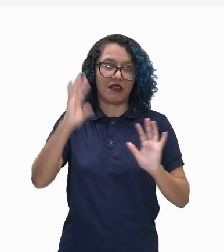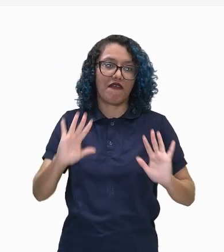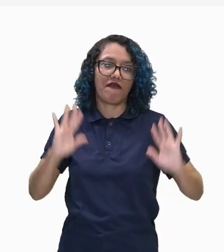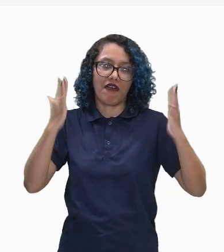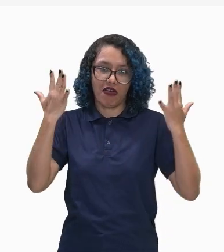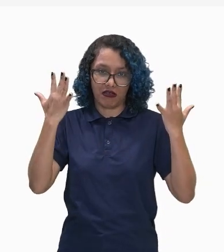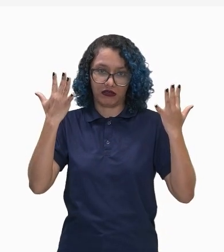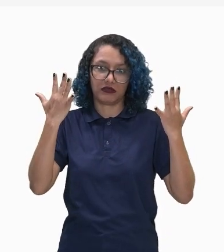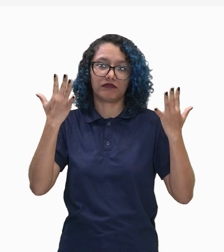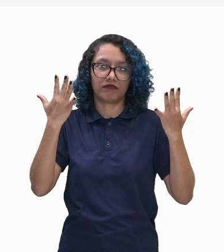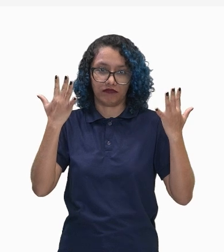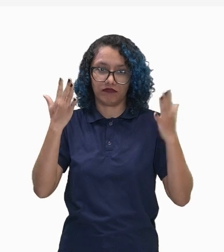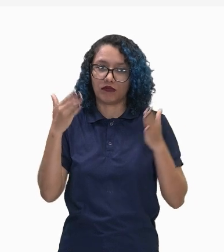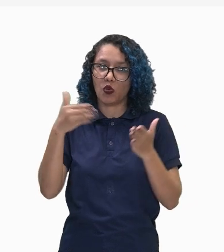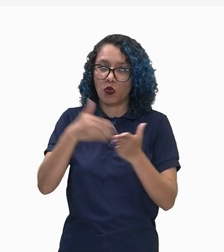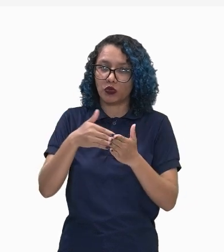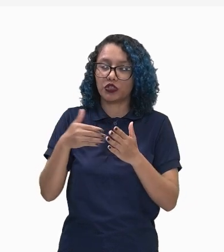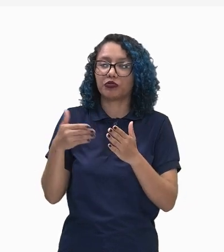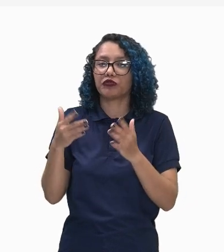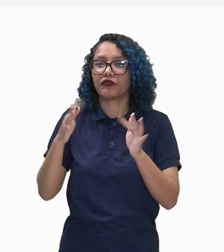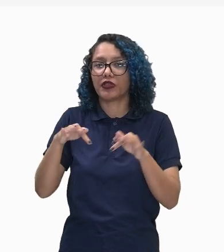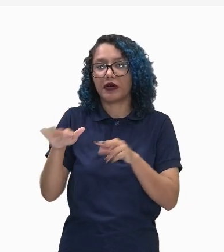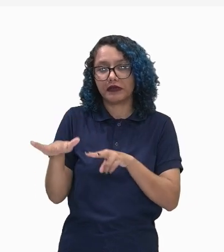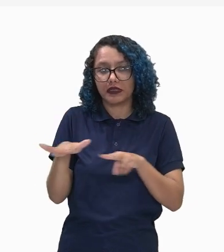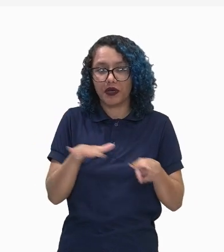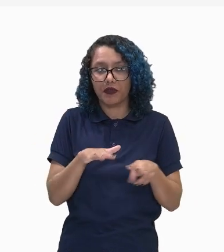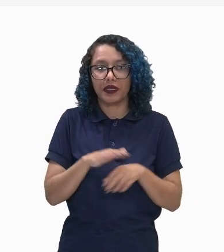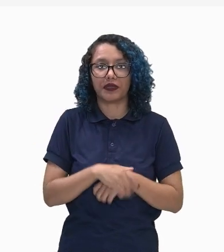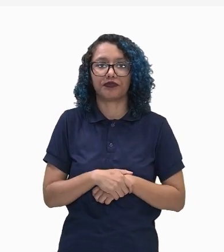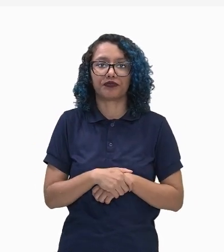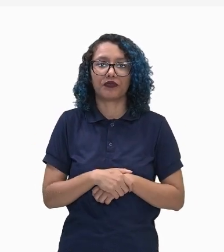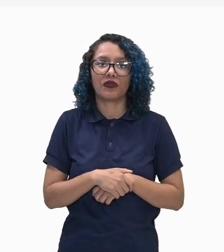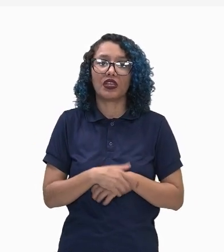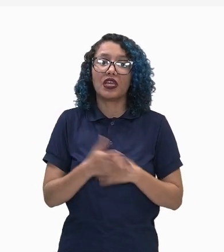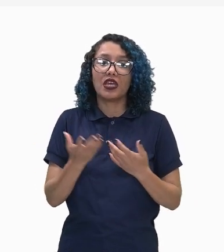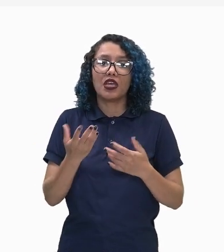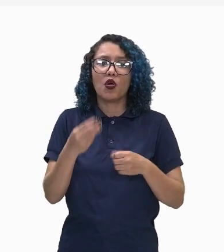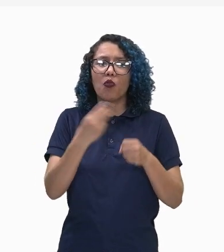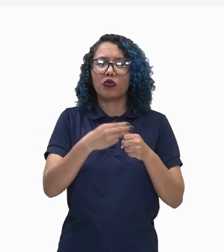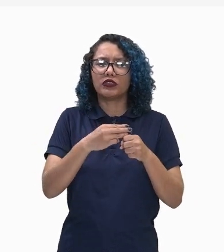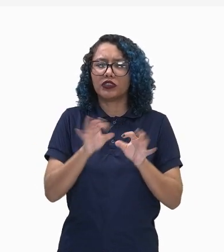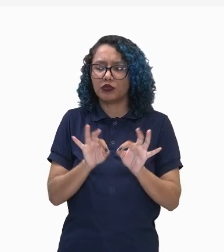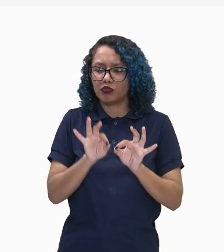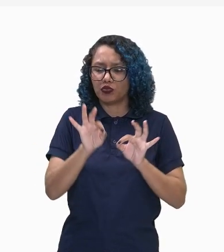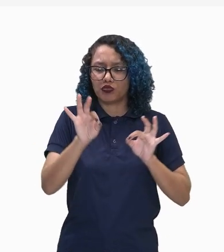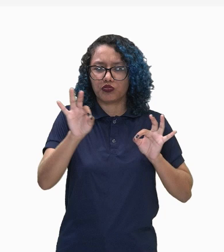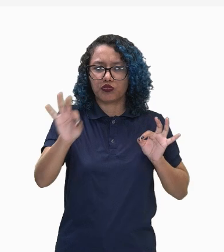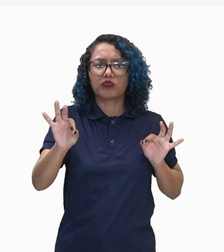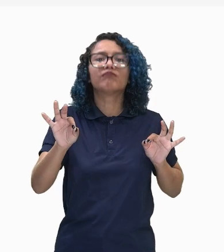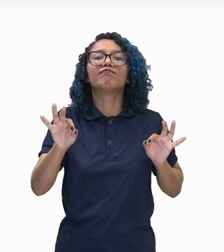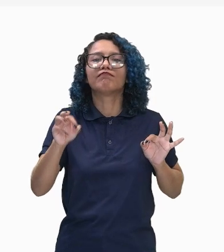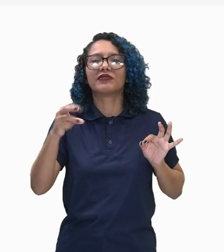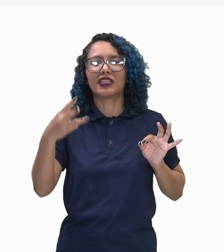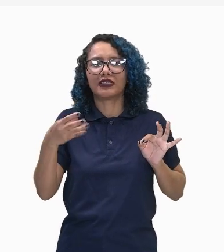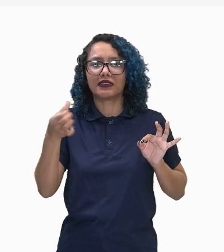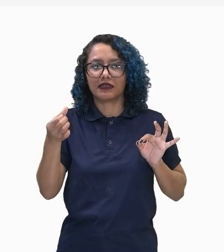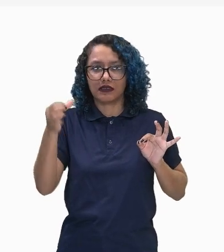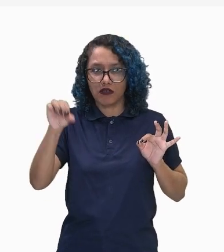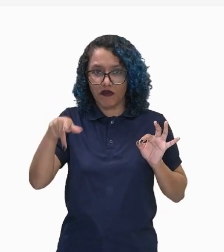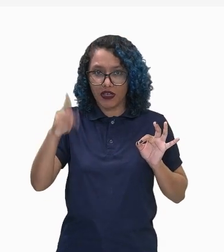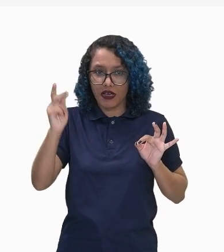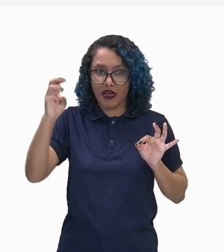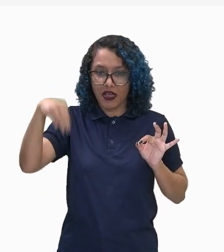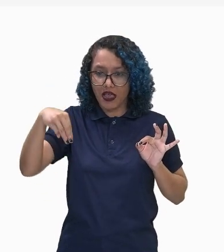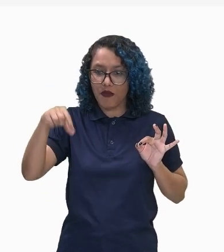vocês. E aí o município está distante, né, cerca de 360 quilômetros da capital Manaus,